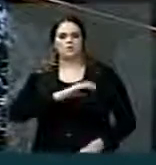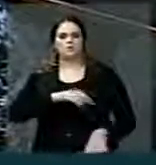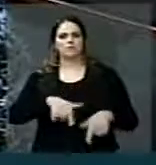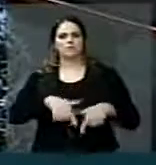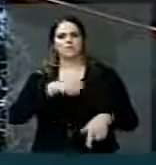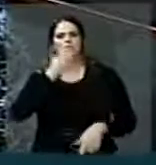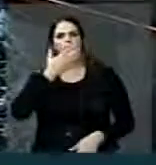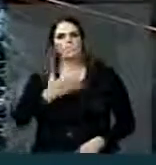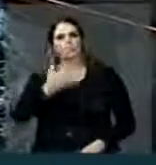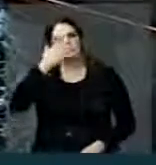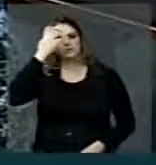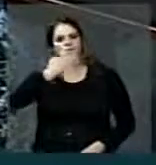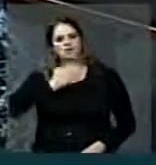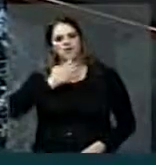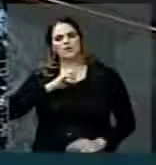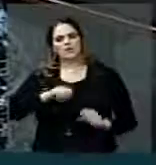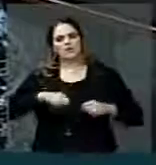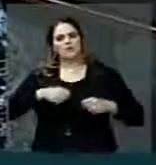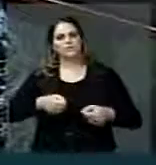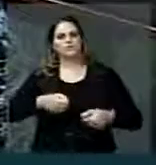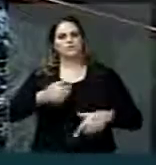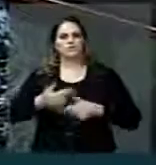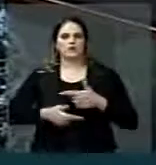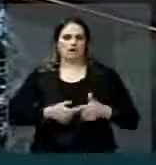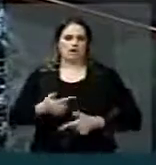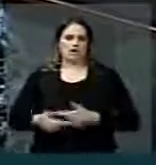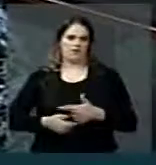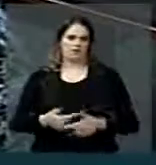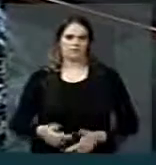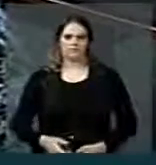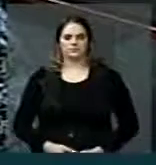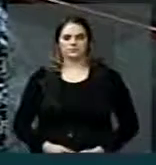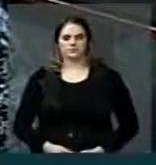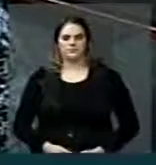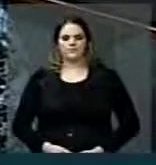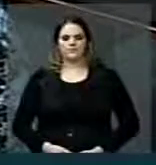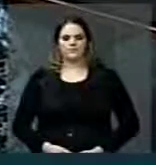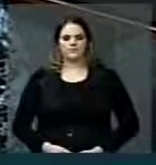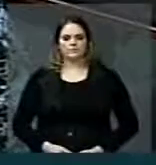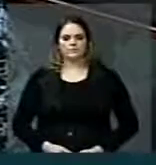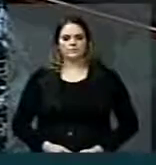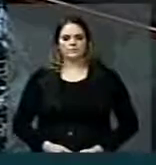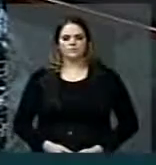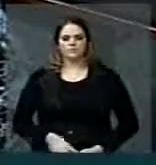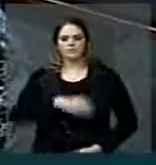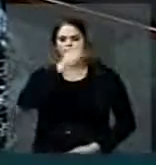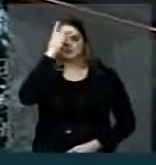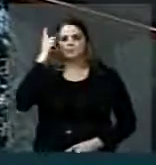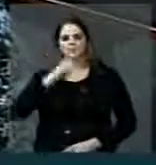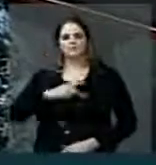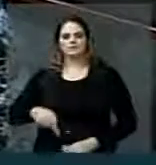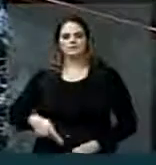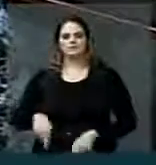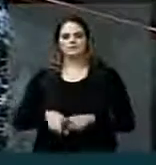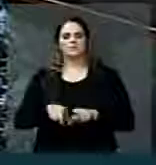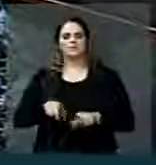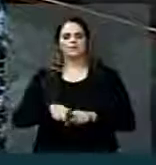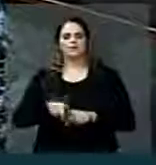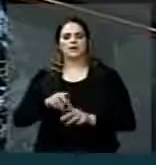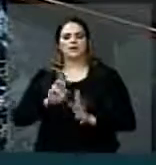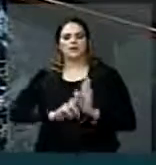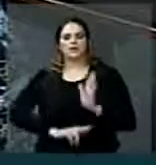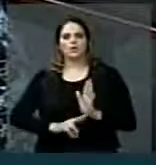sério esse esforço, esse trabalho. Os membros, presidente e relator, tiveram